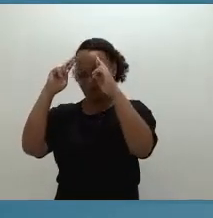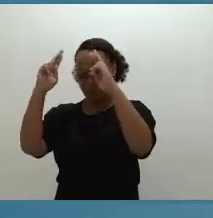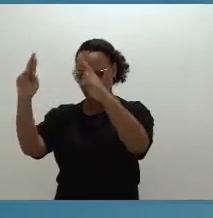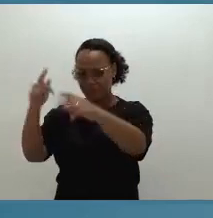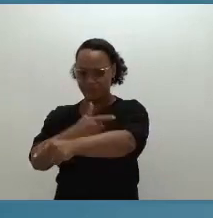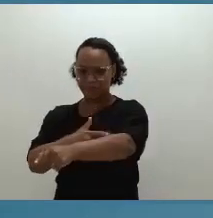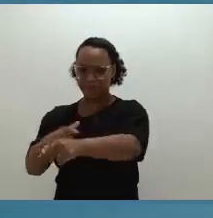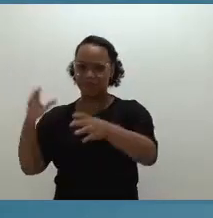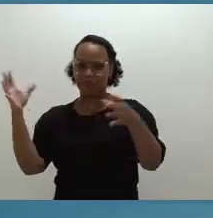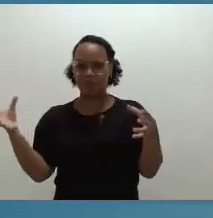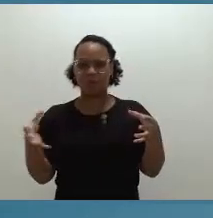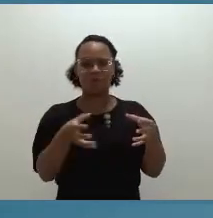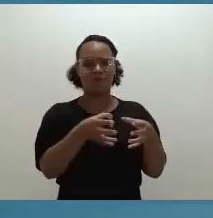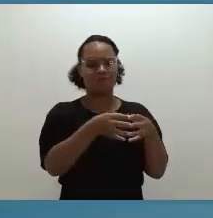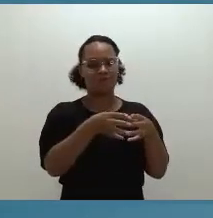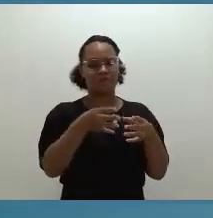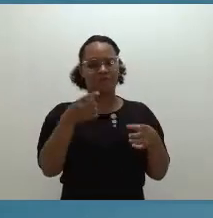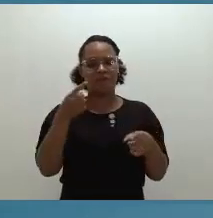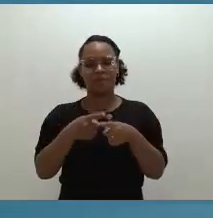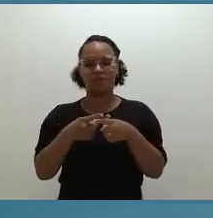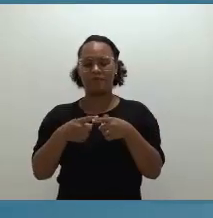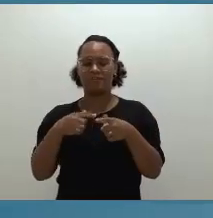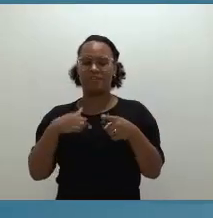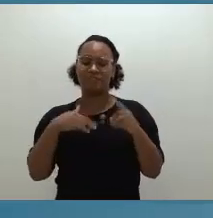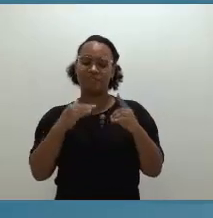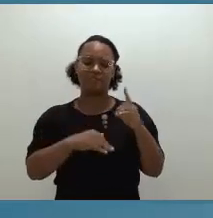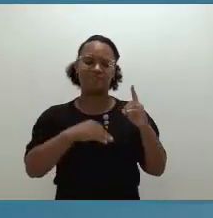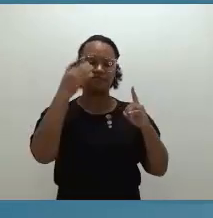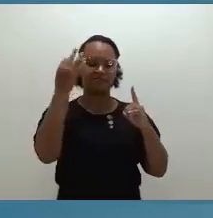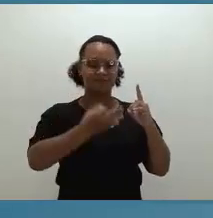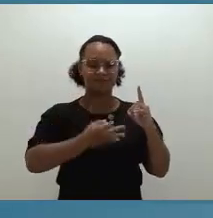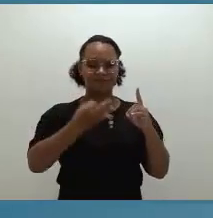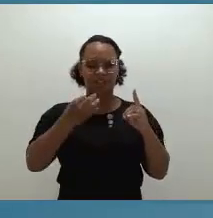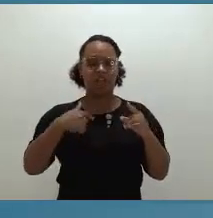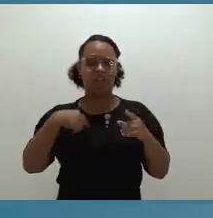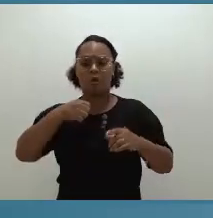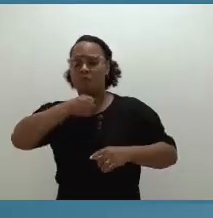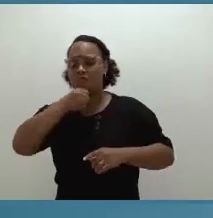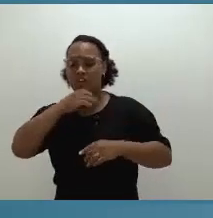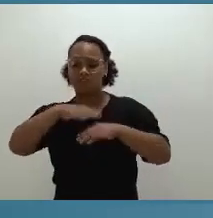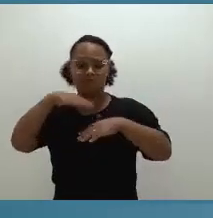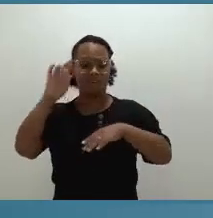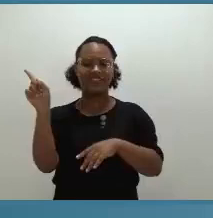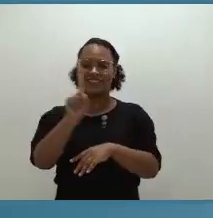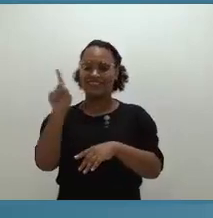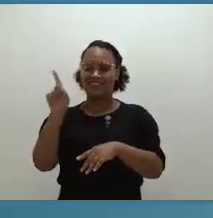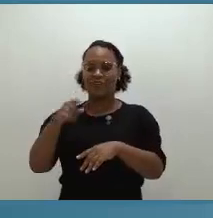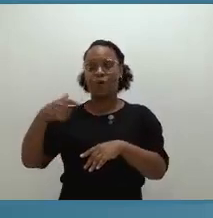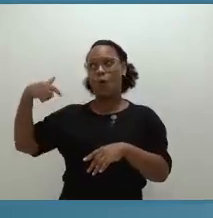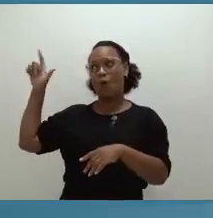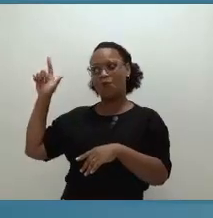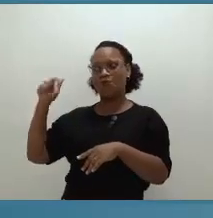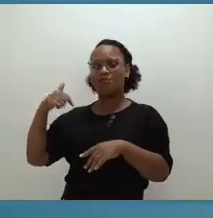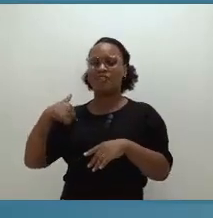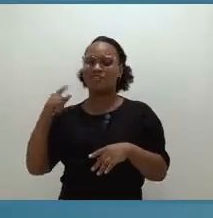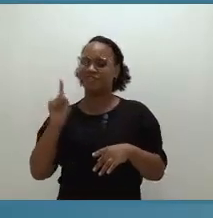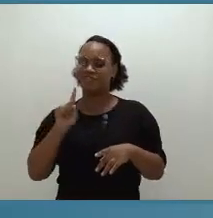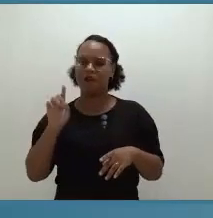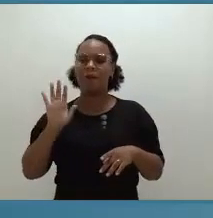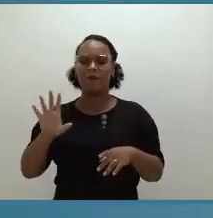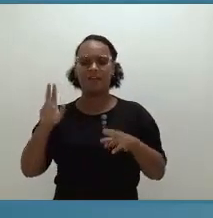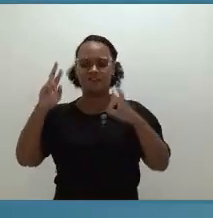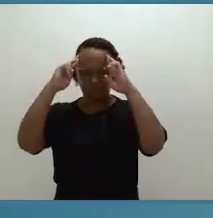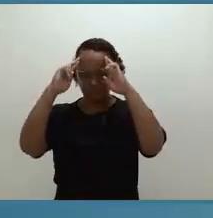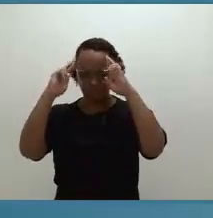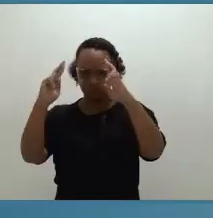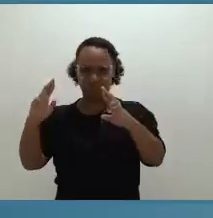eu sou o decano, não que eu tenha mais idade, porque mais idade é o Leonardo, né? Então, foi uma homenagem também à nossa turma, que ela